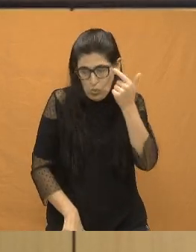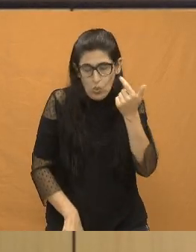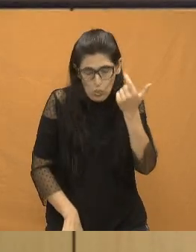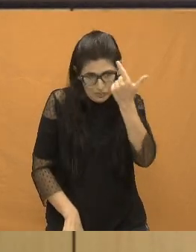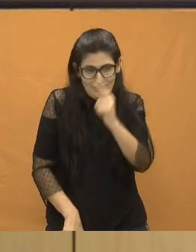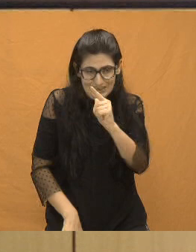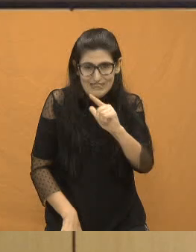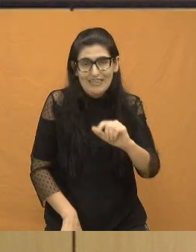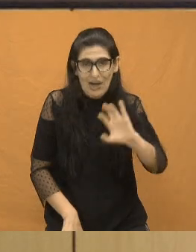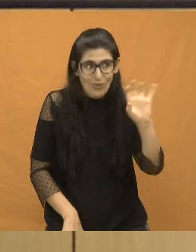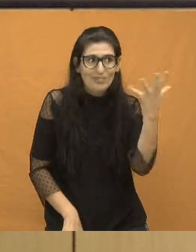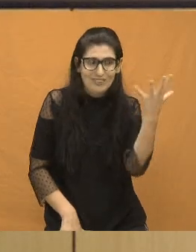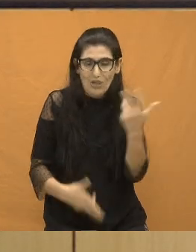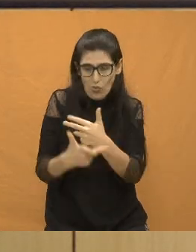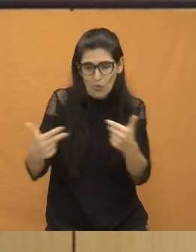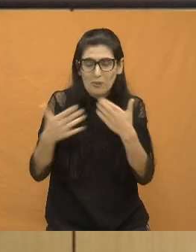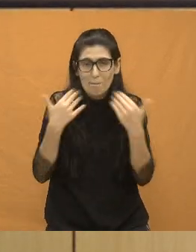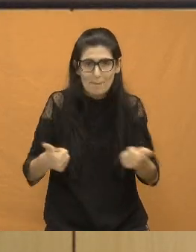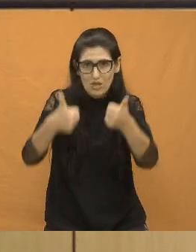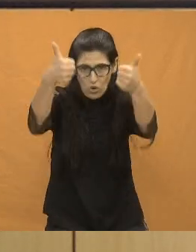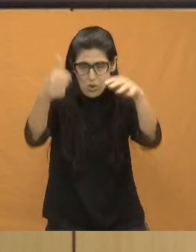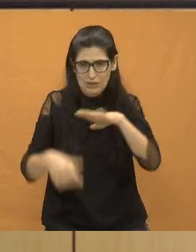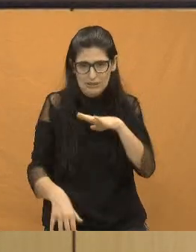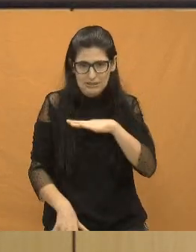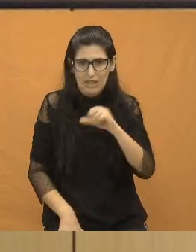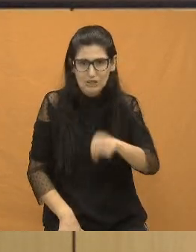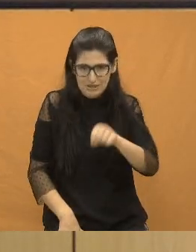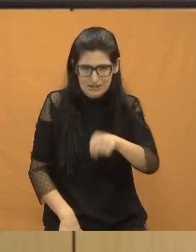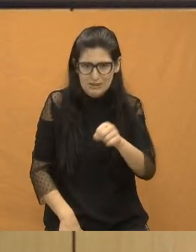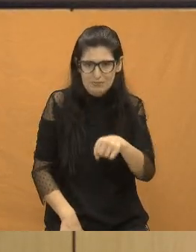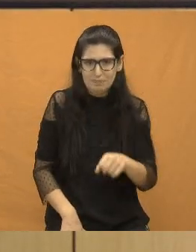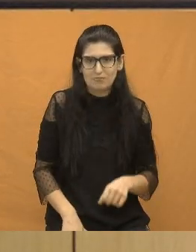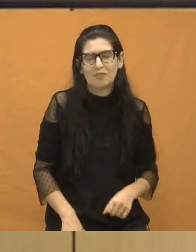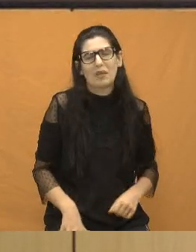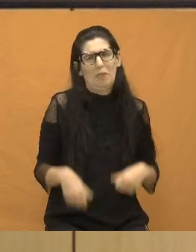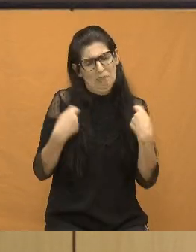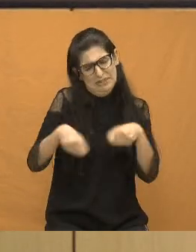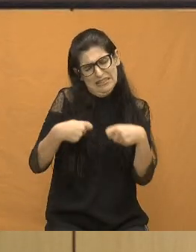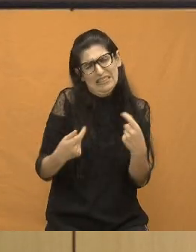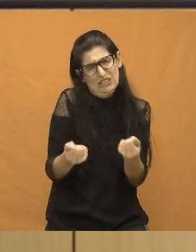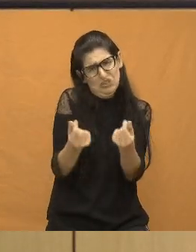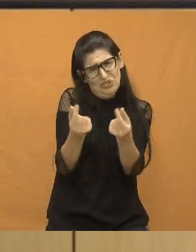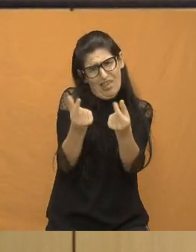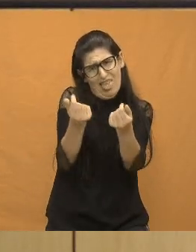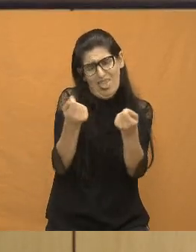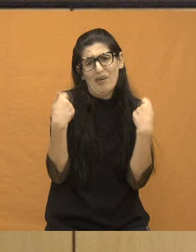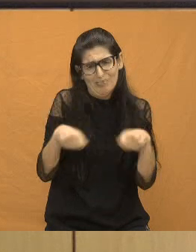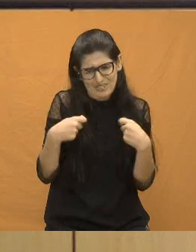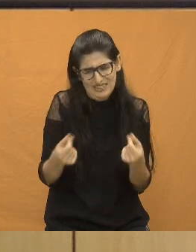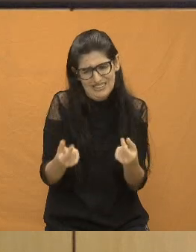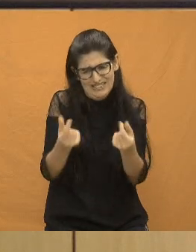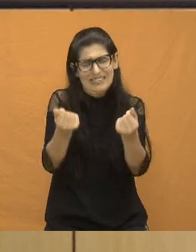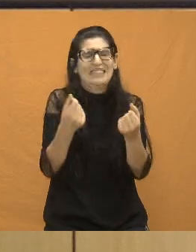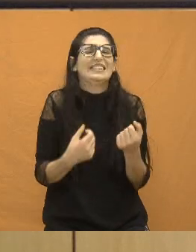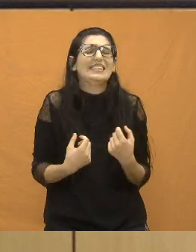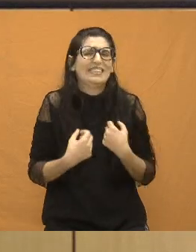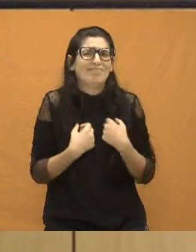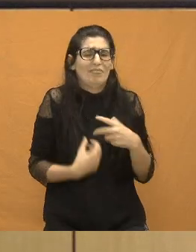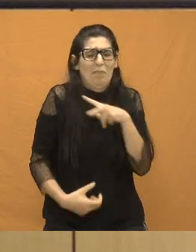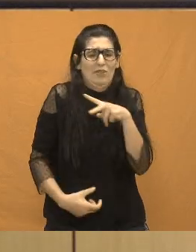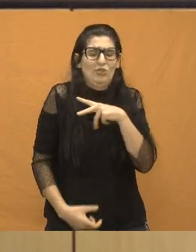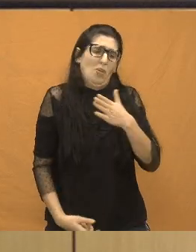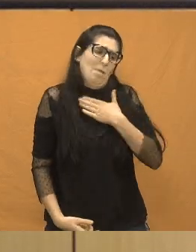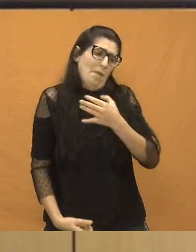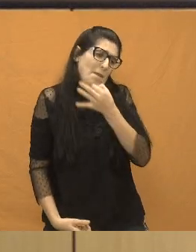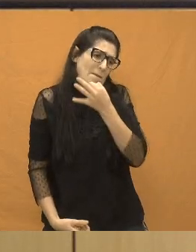urbano do nosso município depende desse financiamento. Então, eu, particularmente, tenho muita esperança e tenho